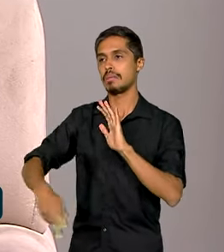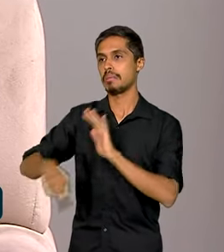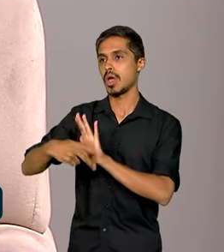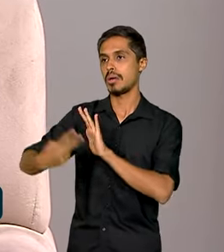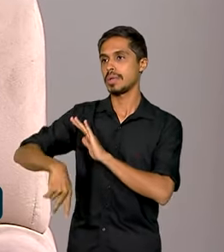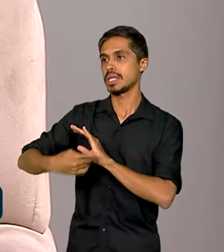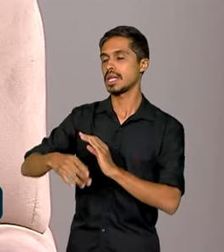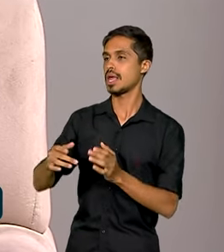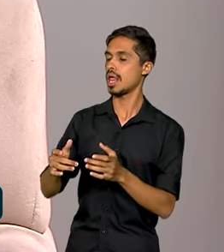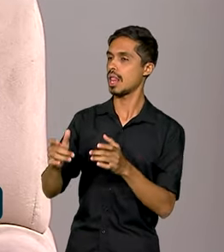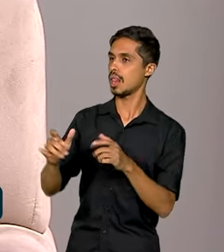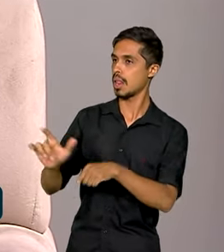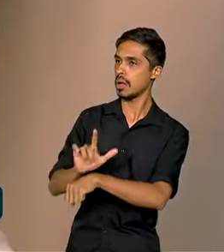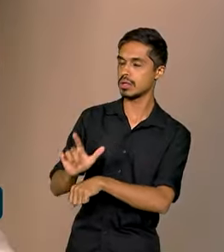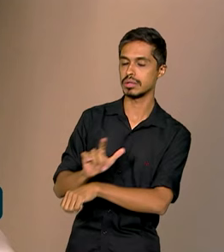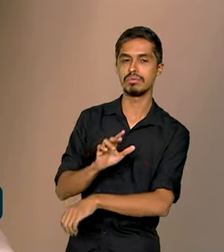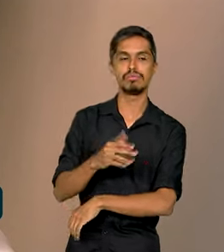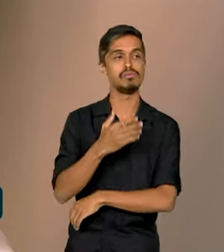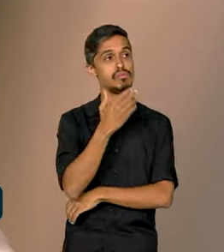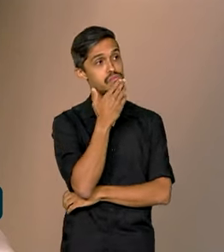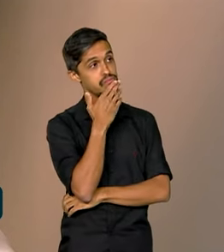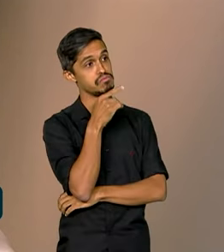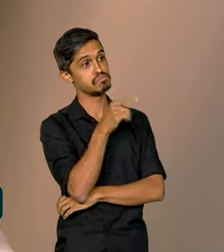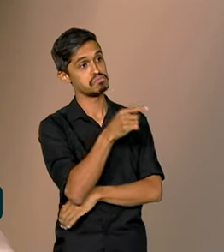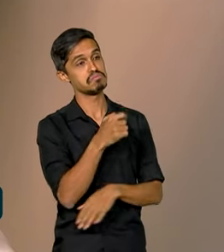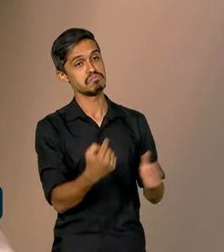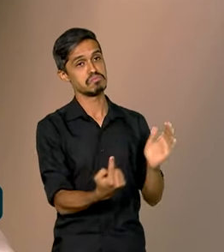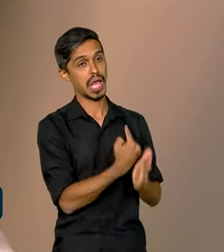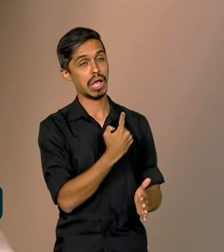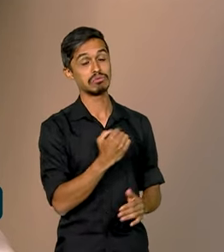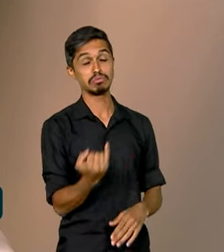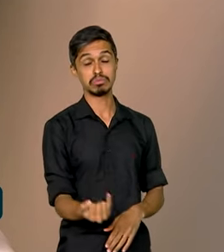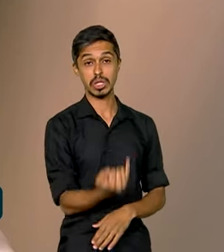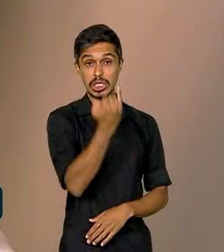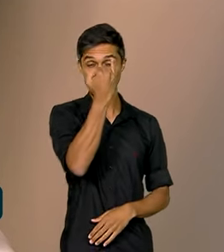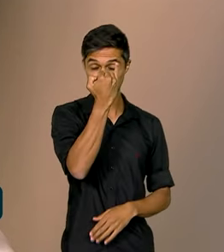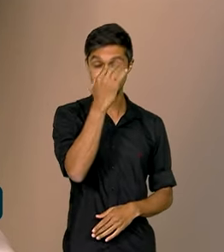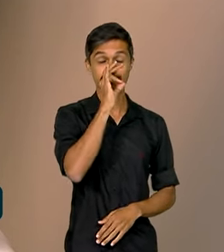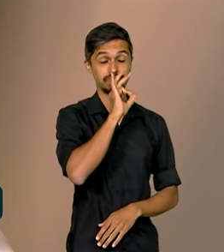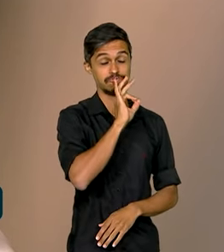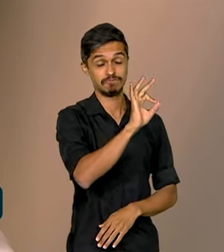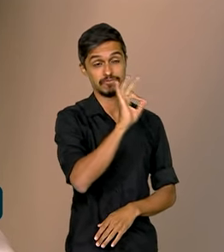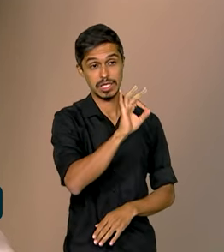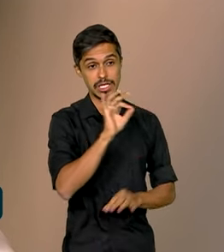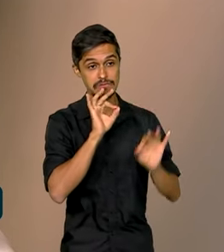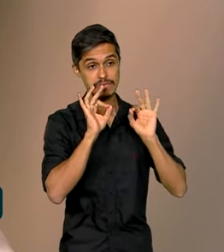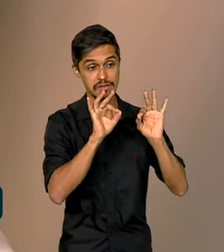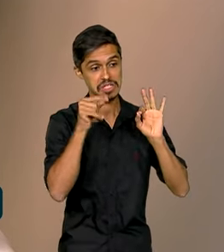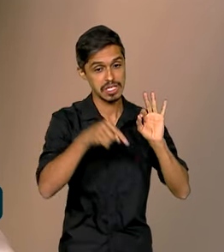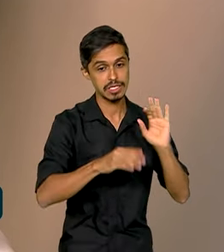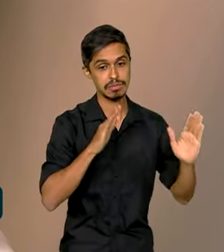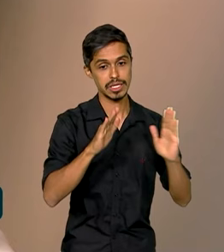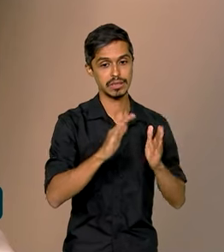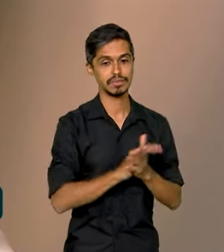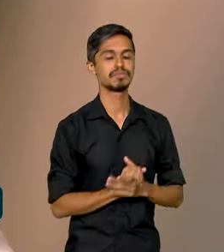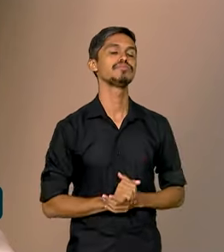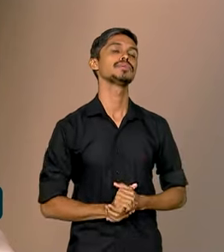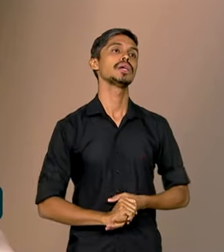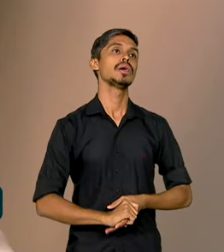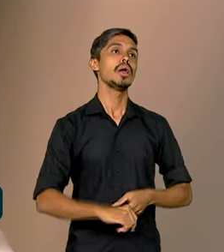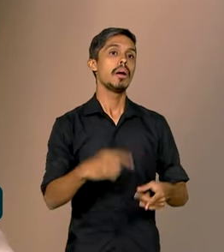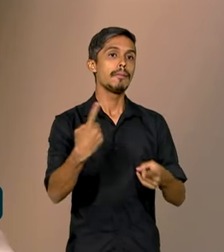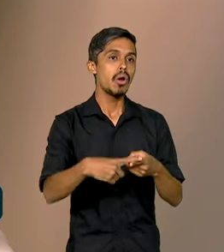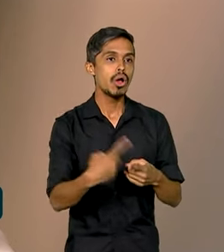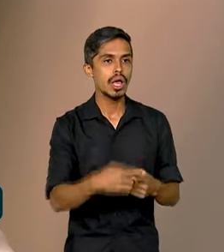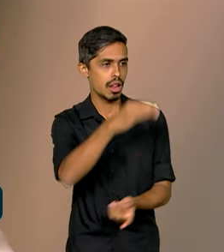da loja que que vendeu o produto não e essa pergunta é essencial e importantíssima nesse período do ano eh porque o